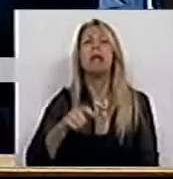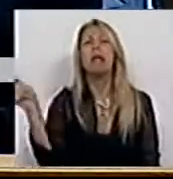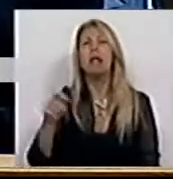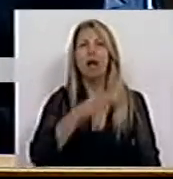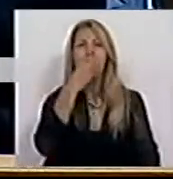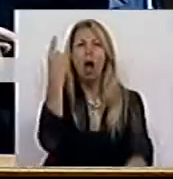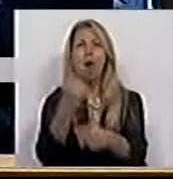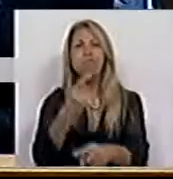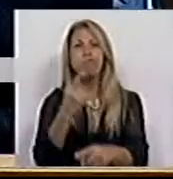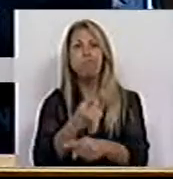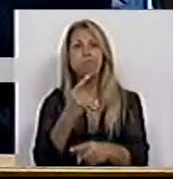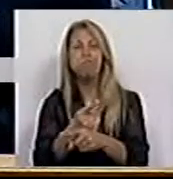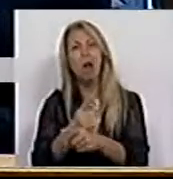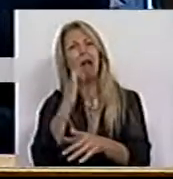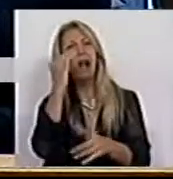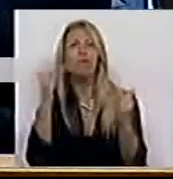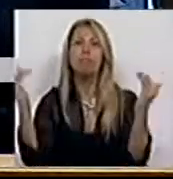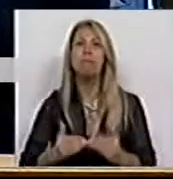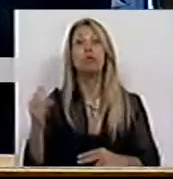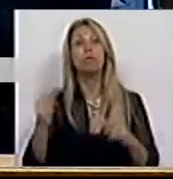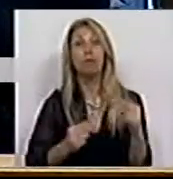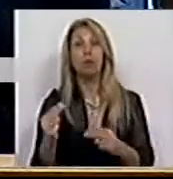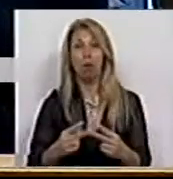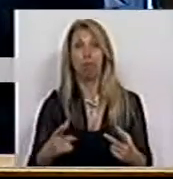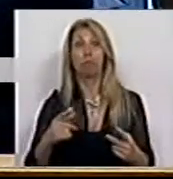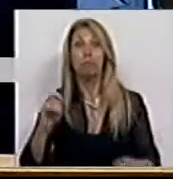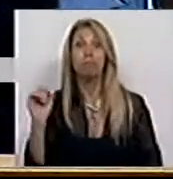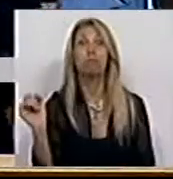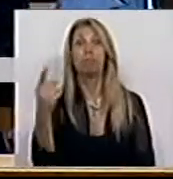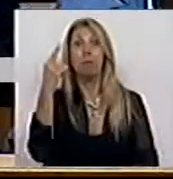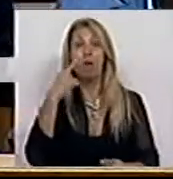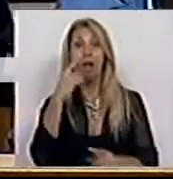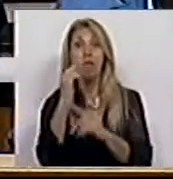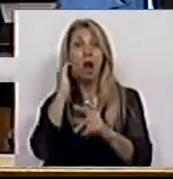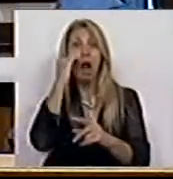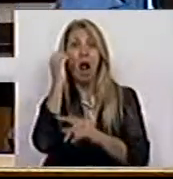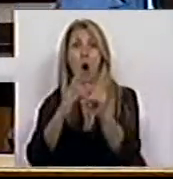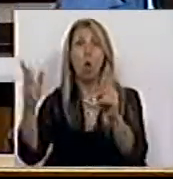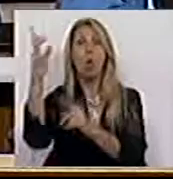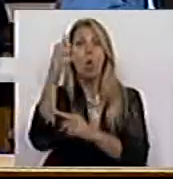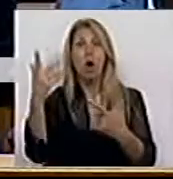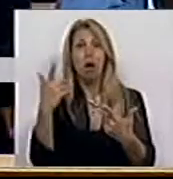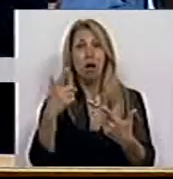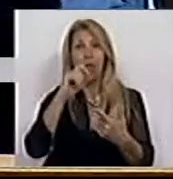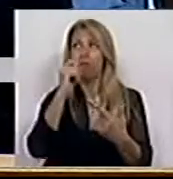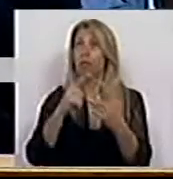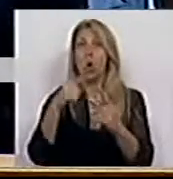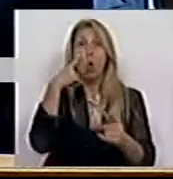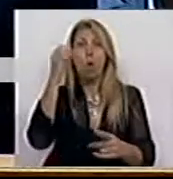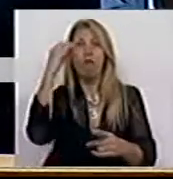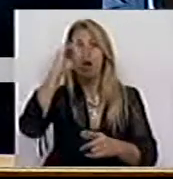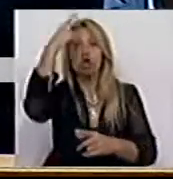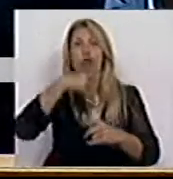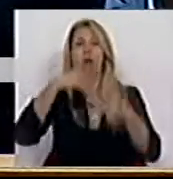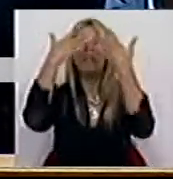e vamos ter a maior carga fiscal da história da democracia. Fala em ética na austeridade e a preocupação com a pobreza, mas